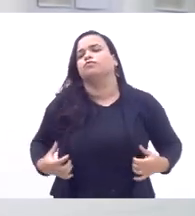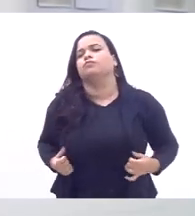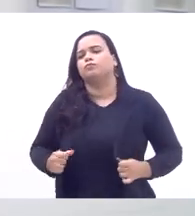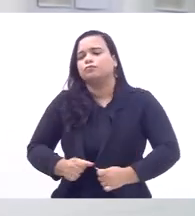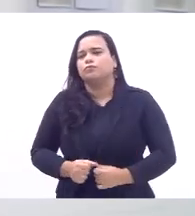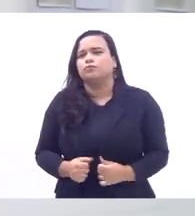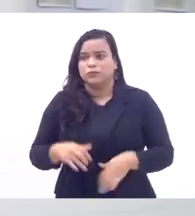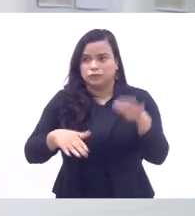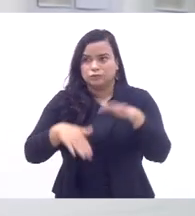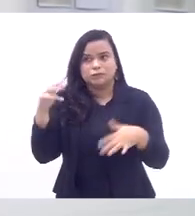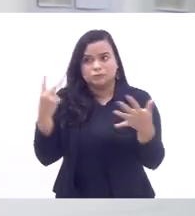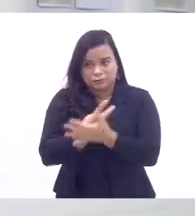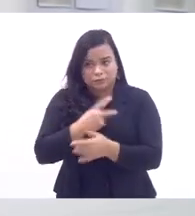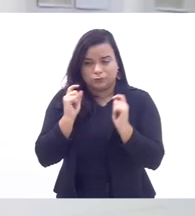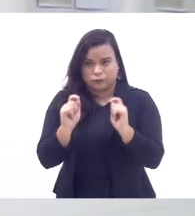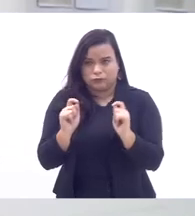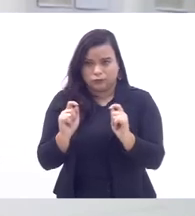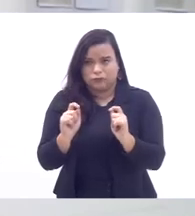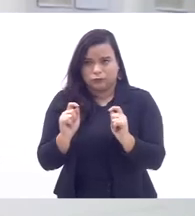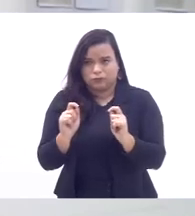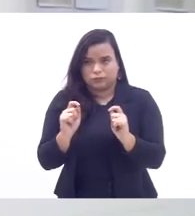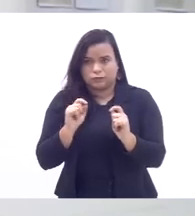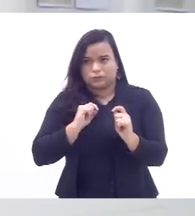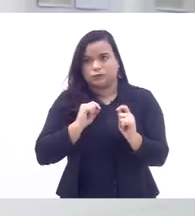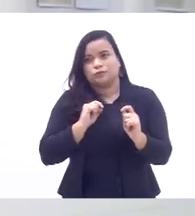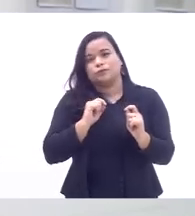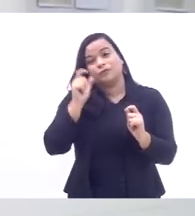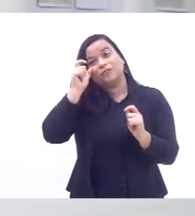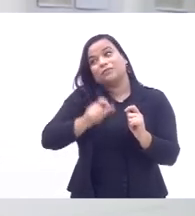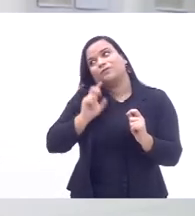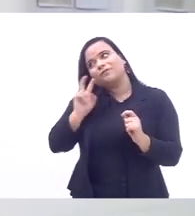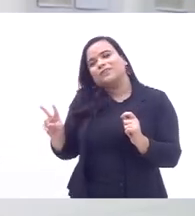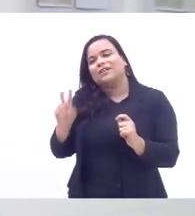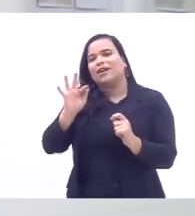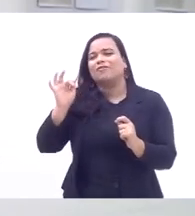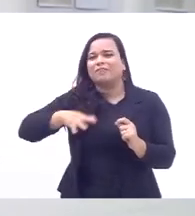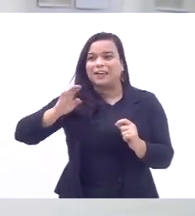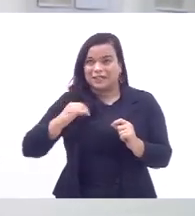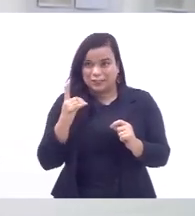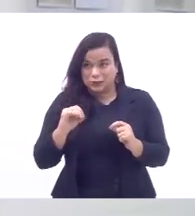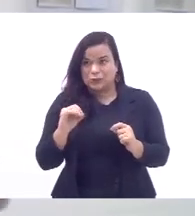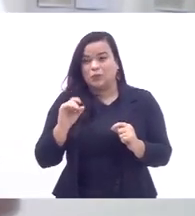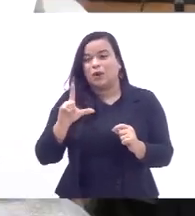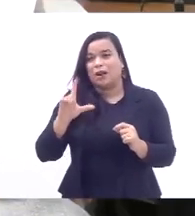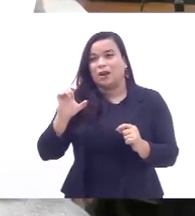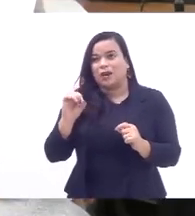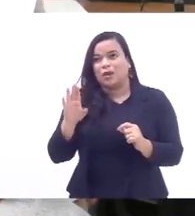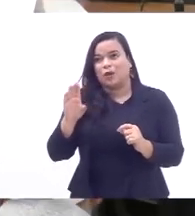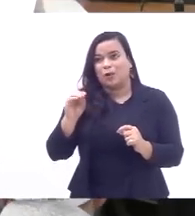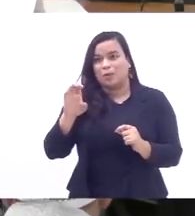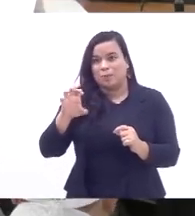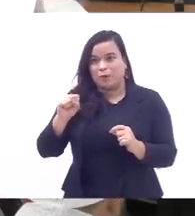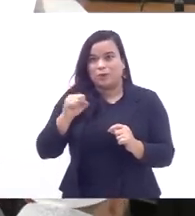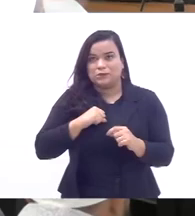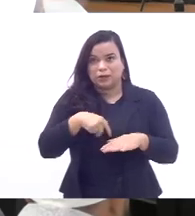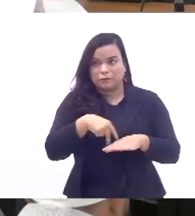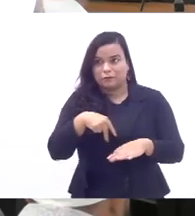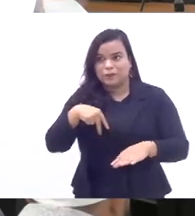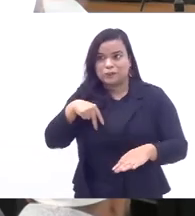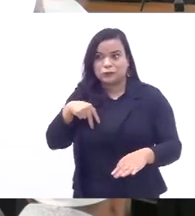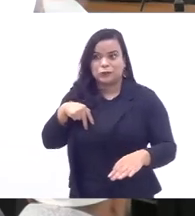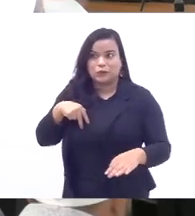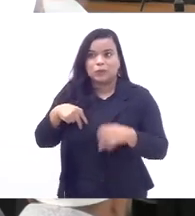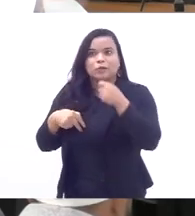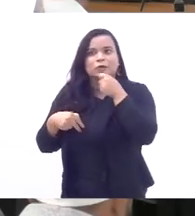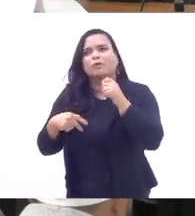vezes, né, eu achei interessante o Fernando Leobões, né, se afastando do microfone.